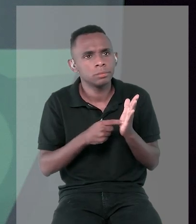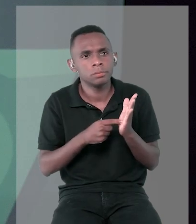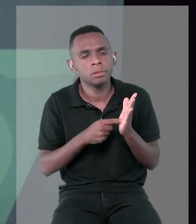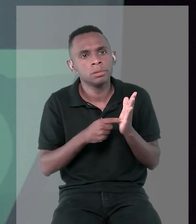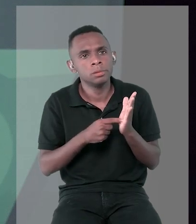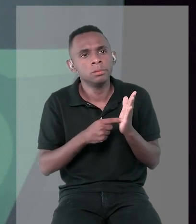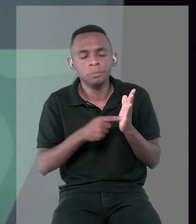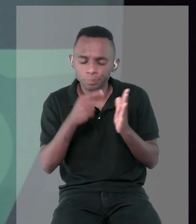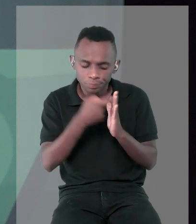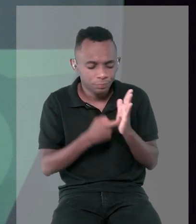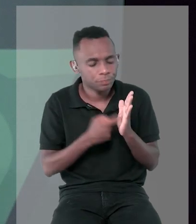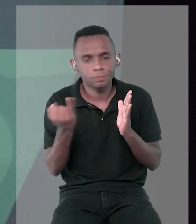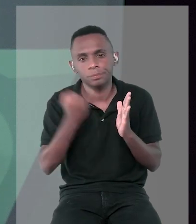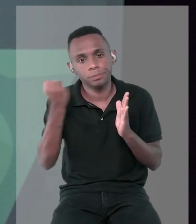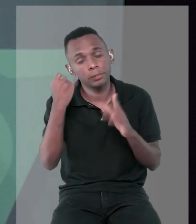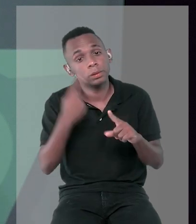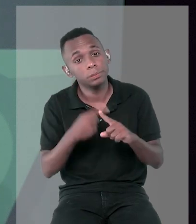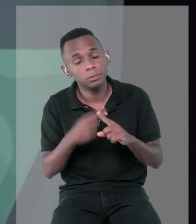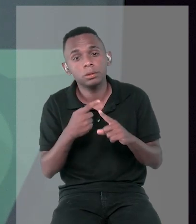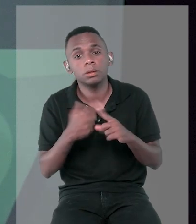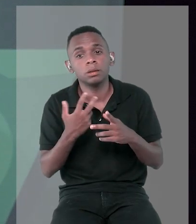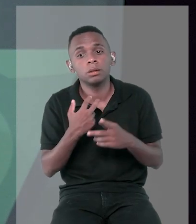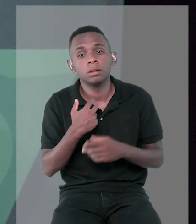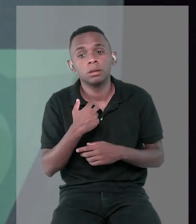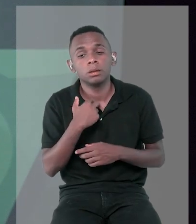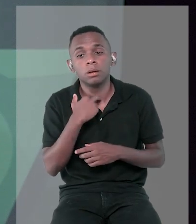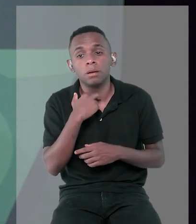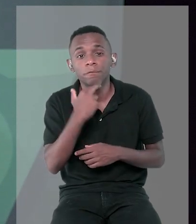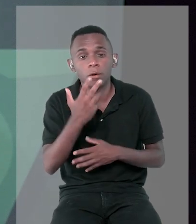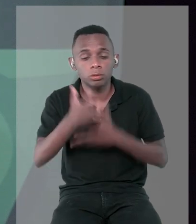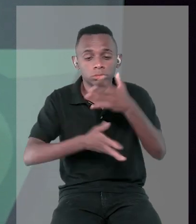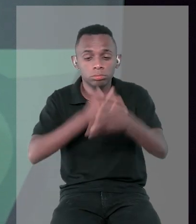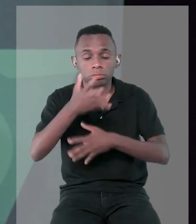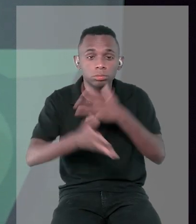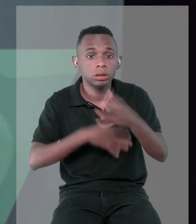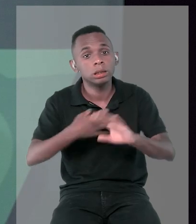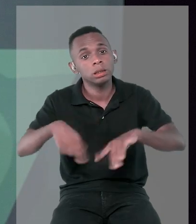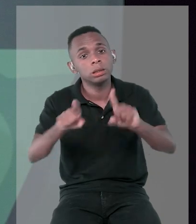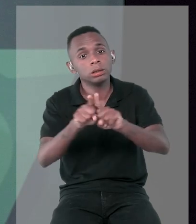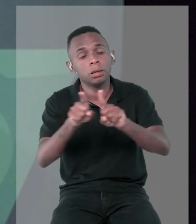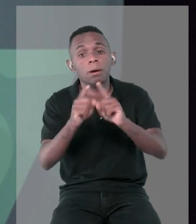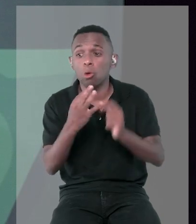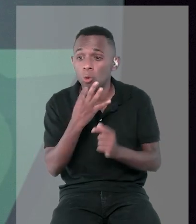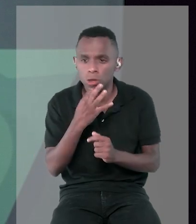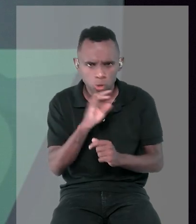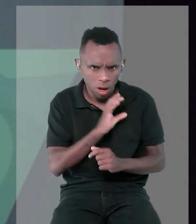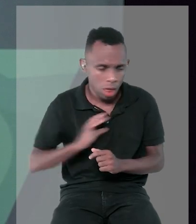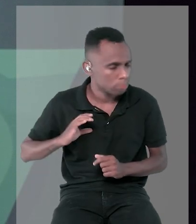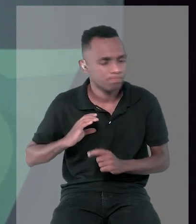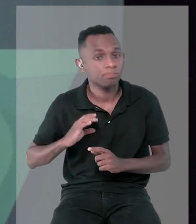é muito assim, crucial, porque aqui, as vozes conduzem a gente também a conhecer não